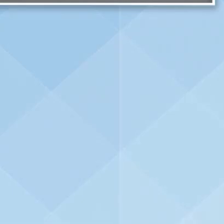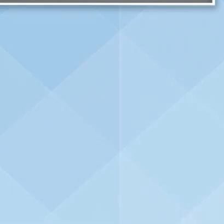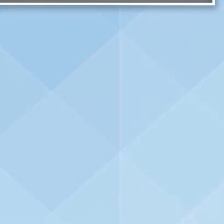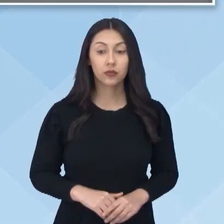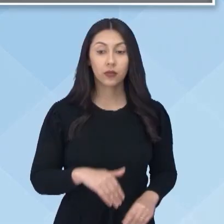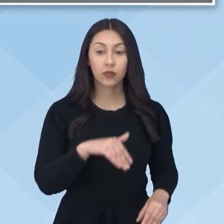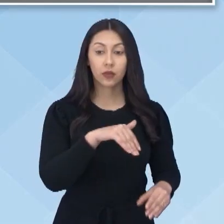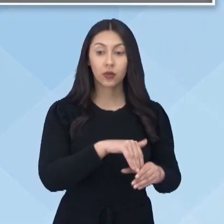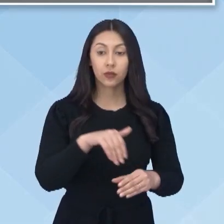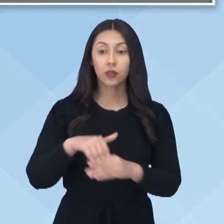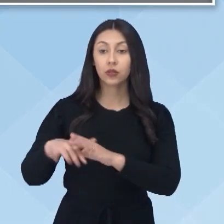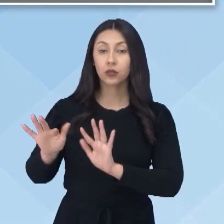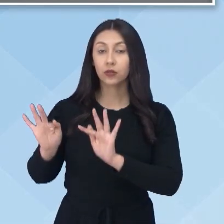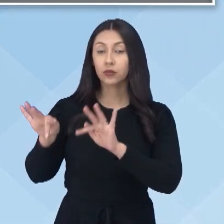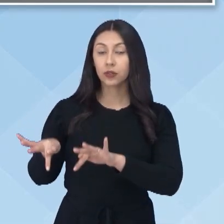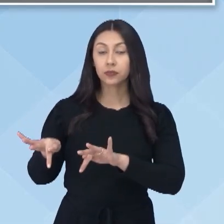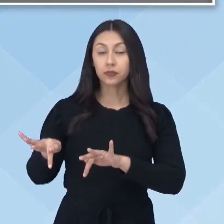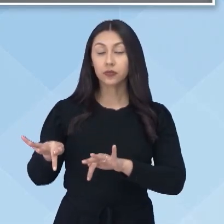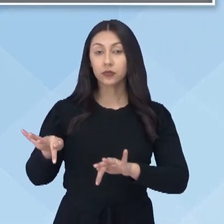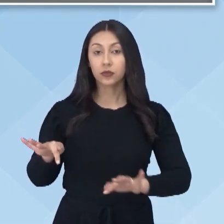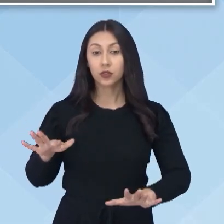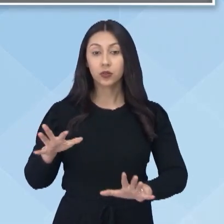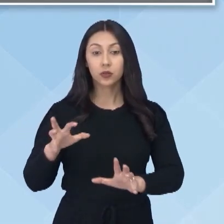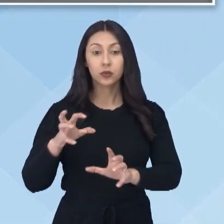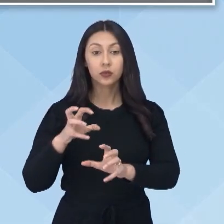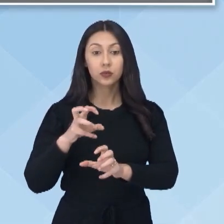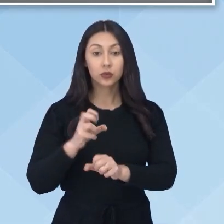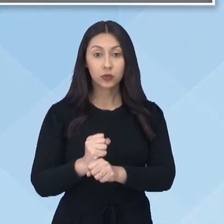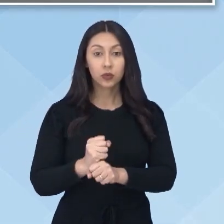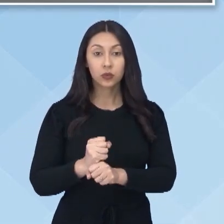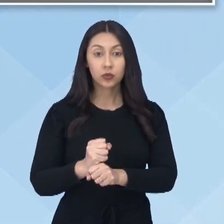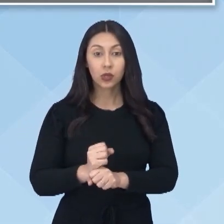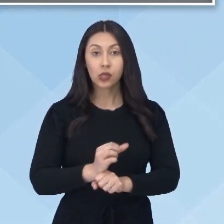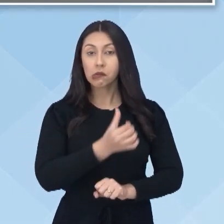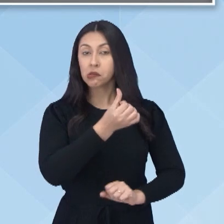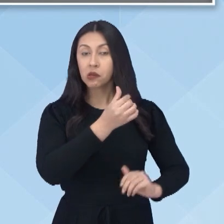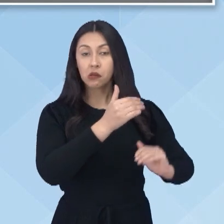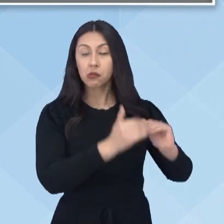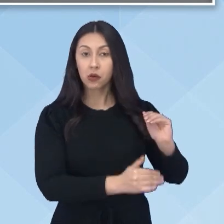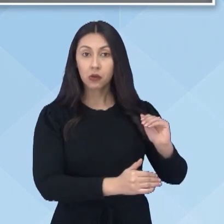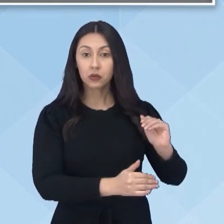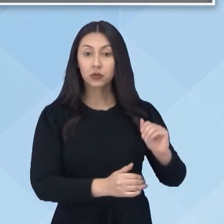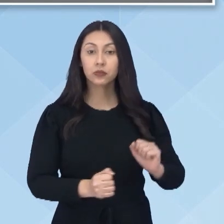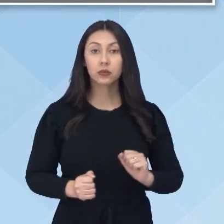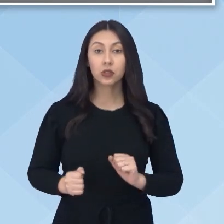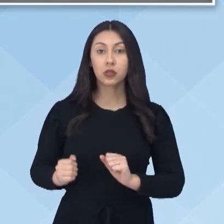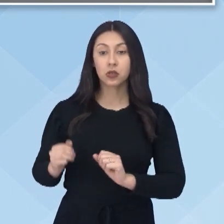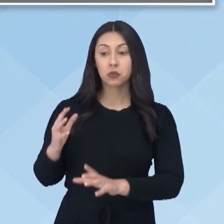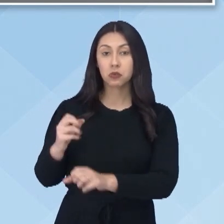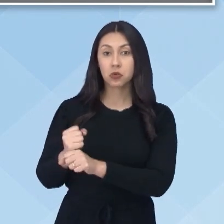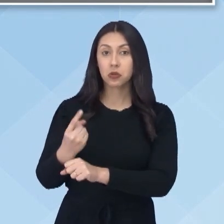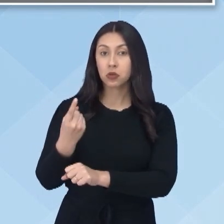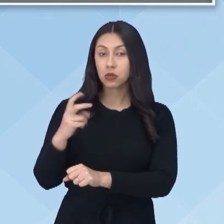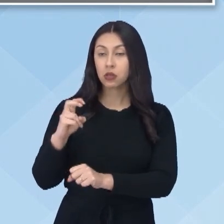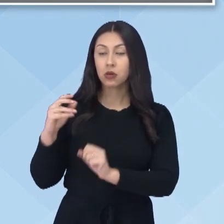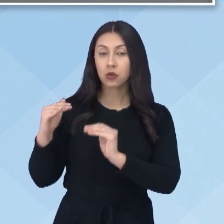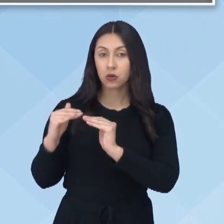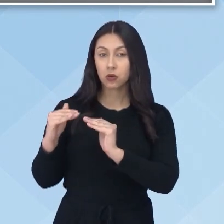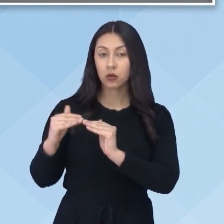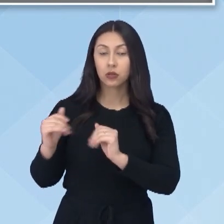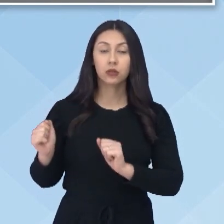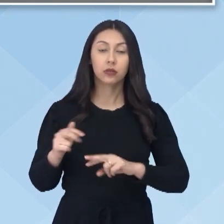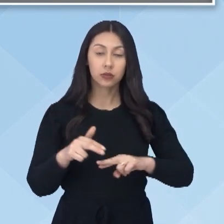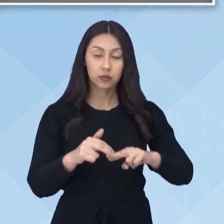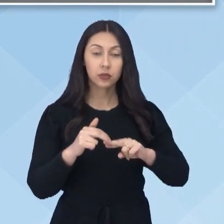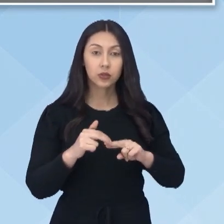Encerrada a votação. 15 votos favoráveis, 6 votos contrários, senhor presidente. Com 15 votos favoráveis, 6 votos